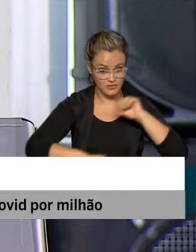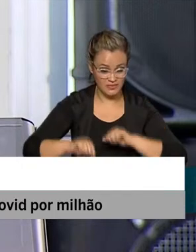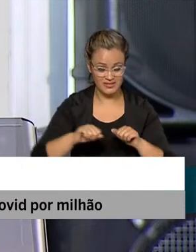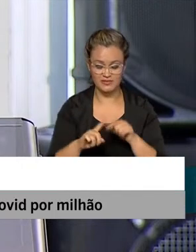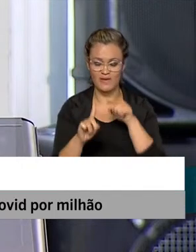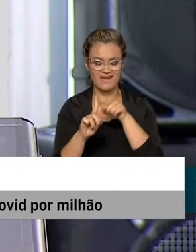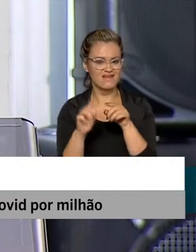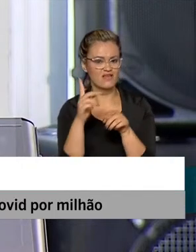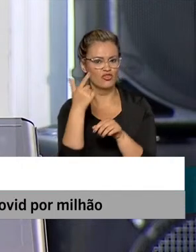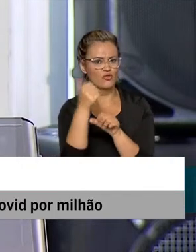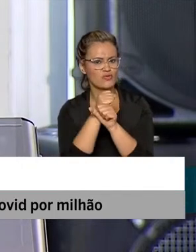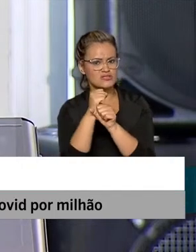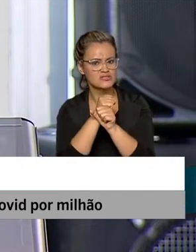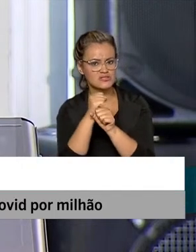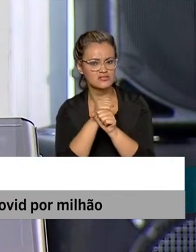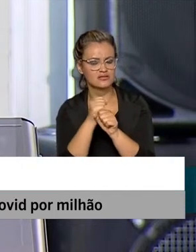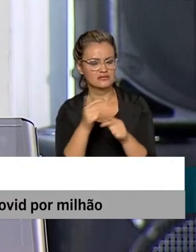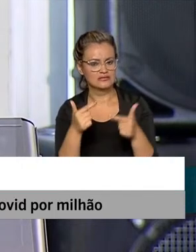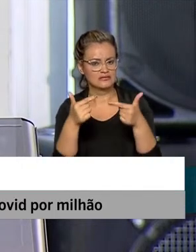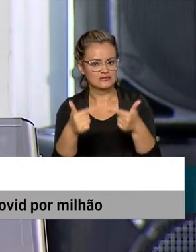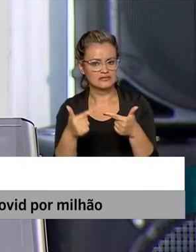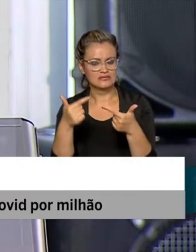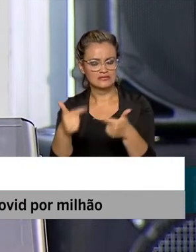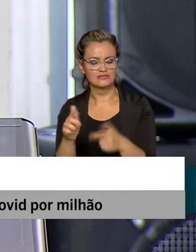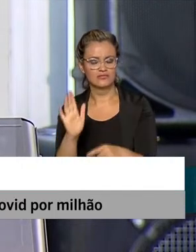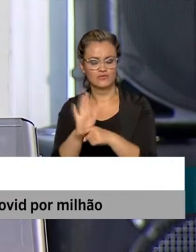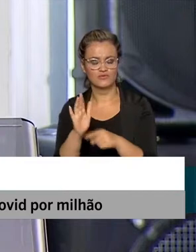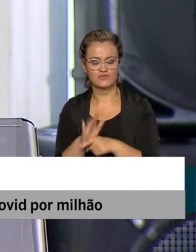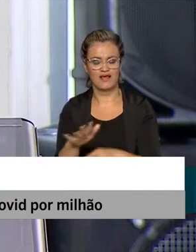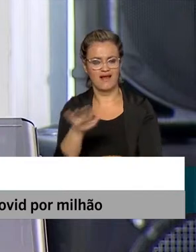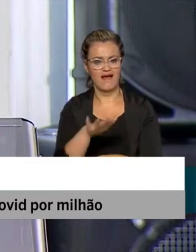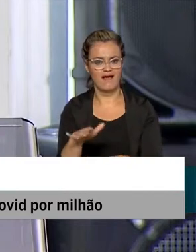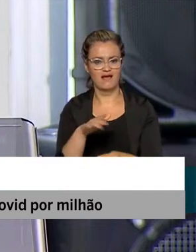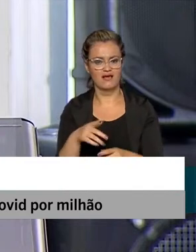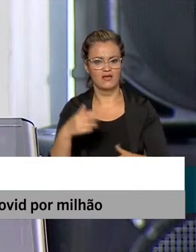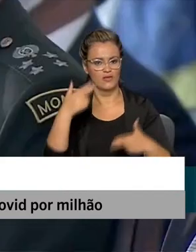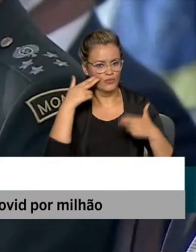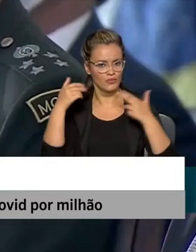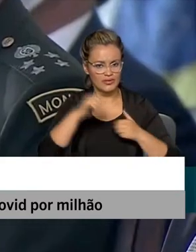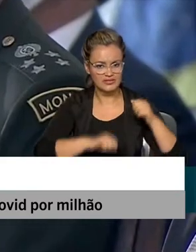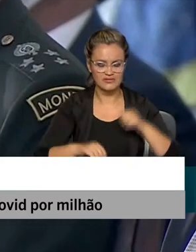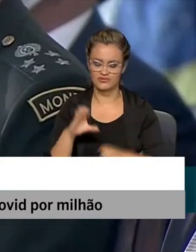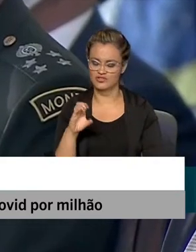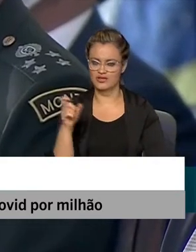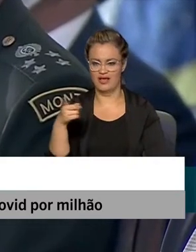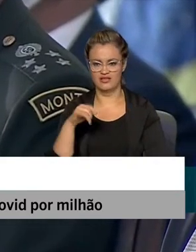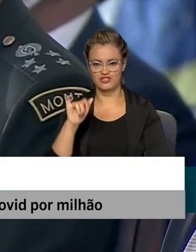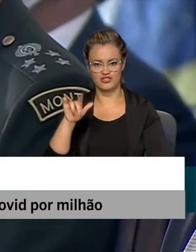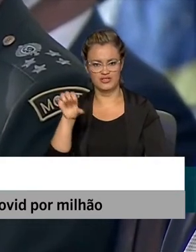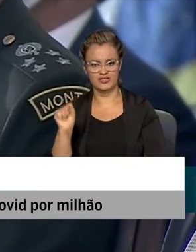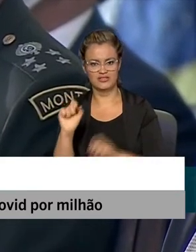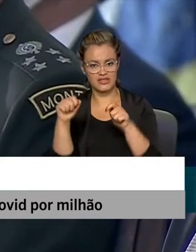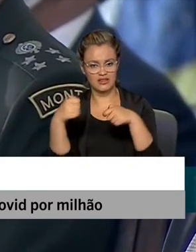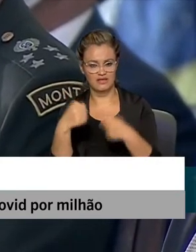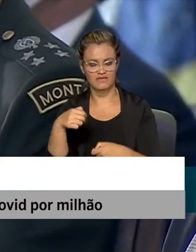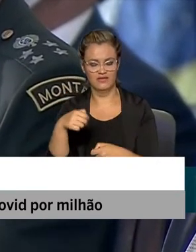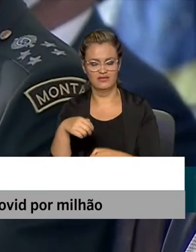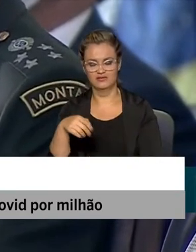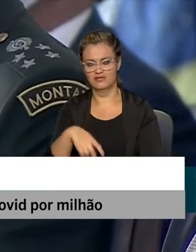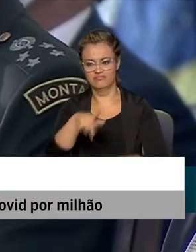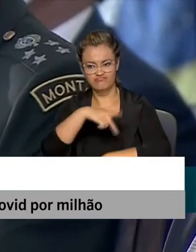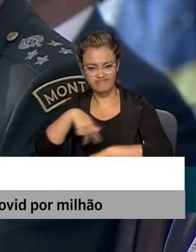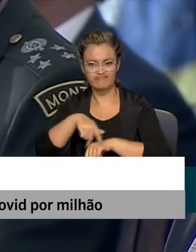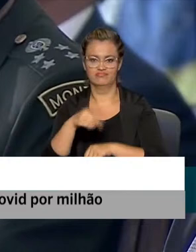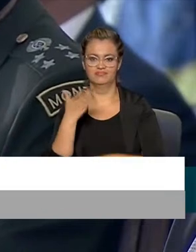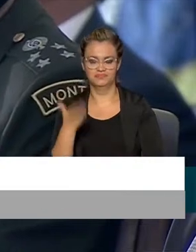de dedicação e realizações em prol do Exército de Caxias e defesa da nação. Na